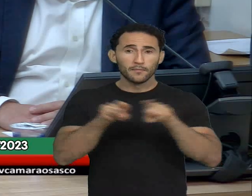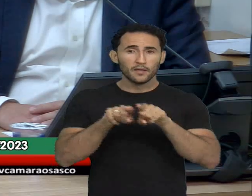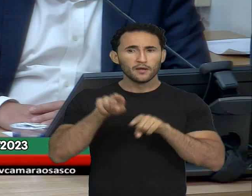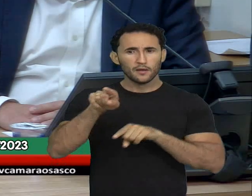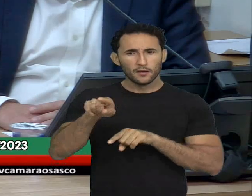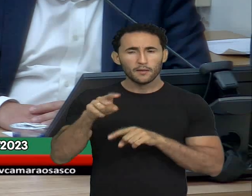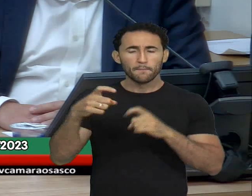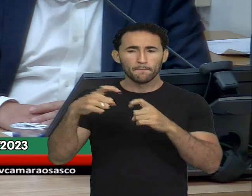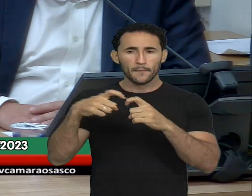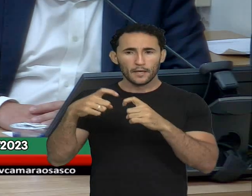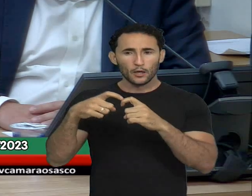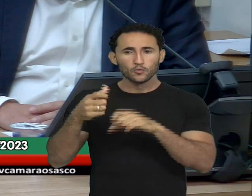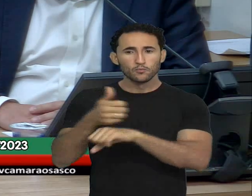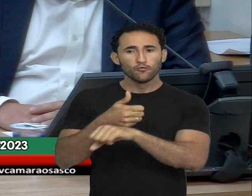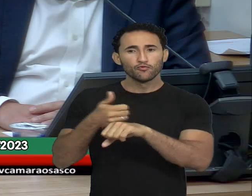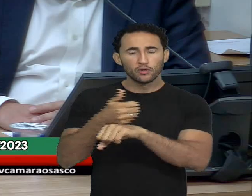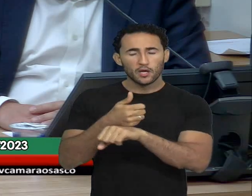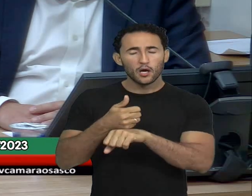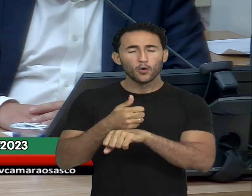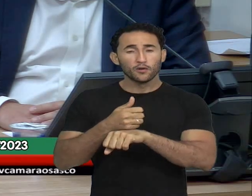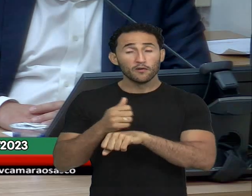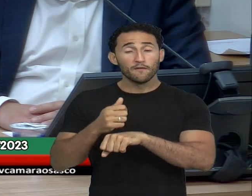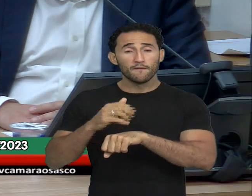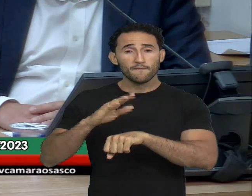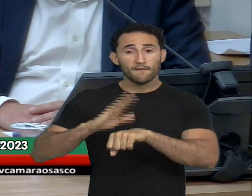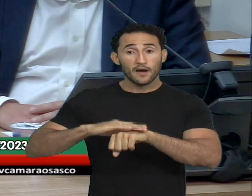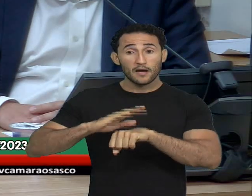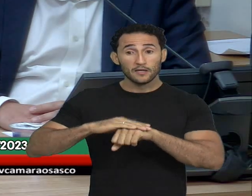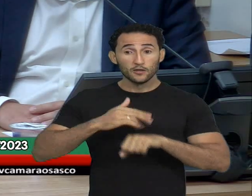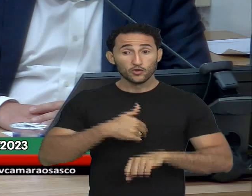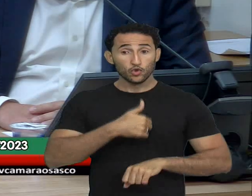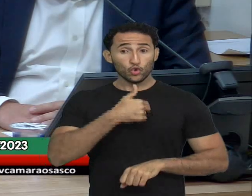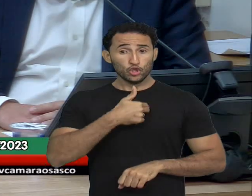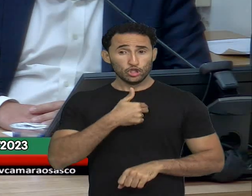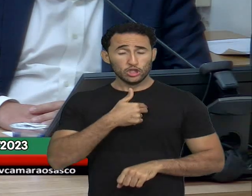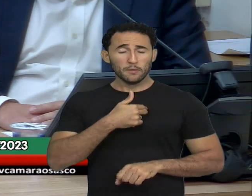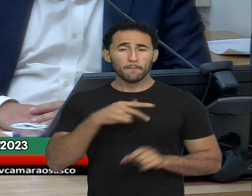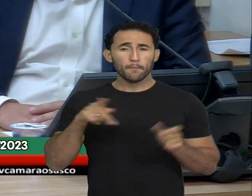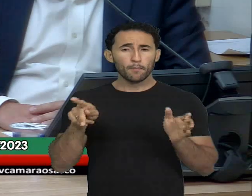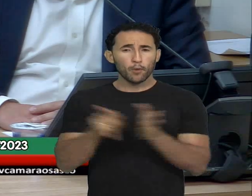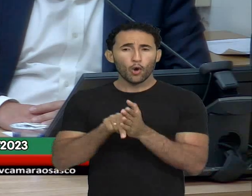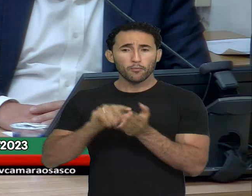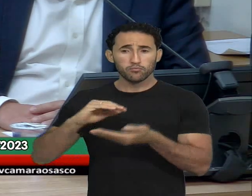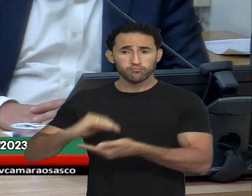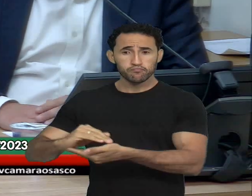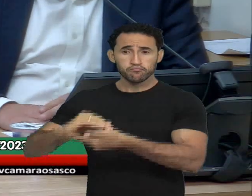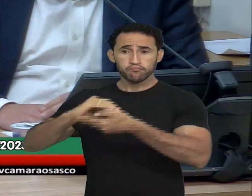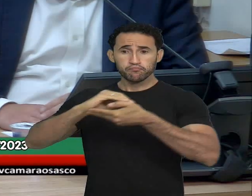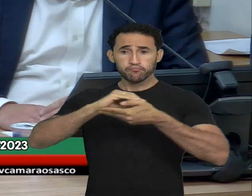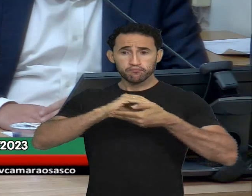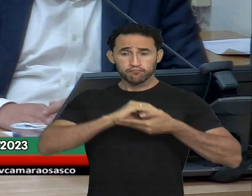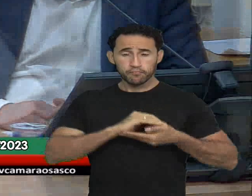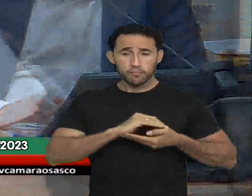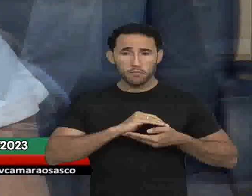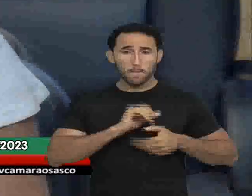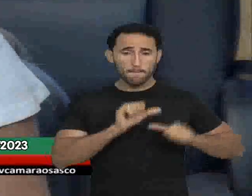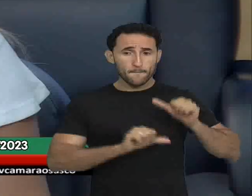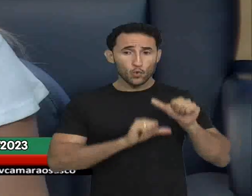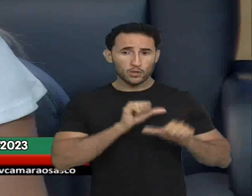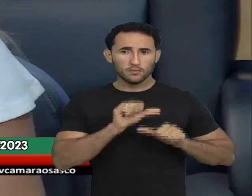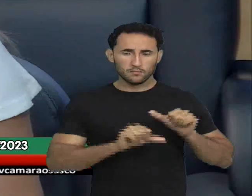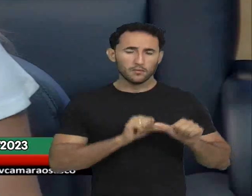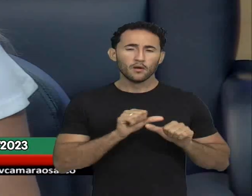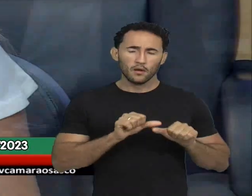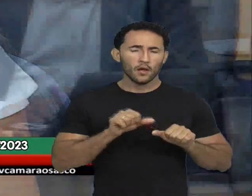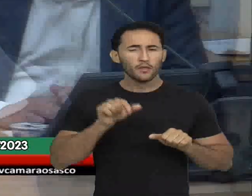né? Não em Osasco, sim pelo Estado, né? Governo federal ou Estado, doutor? O transplante? O Estado. Estado. É linkado ao